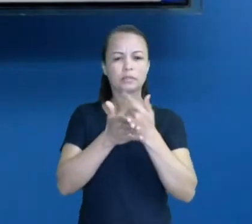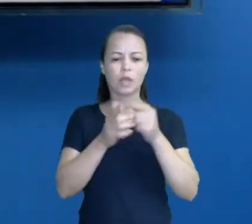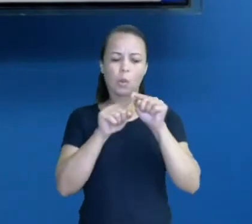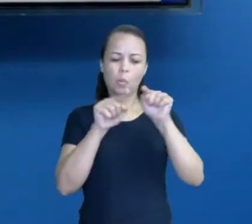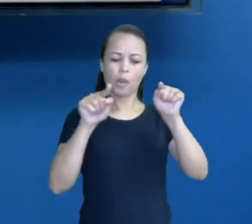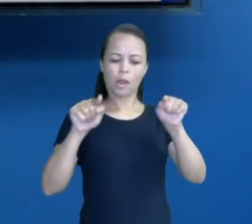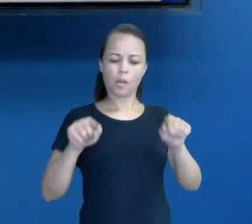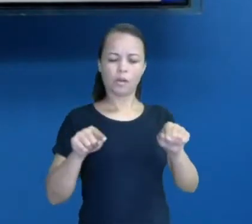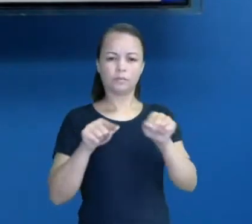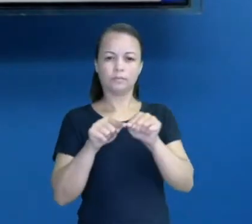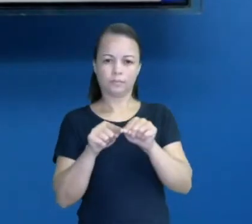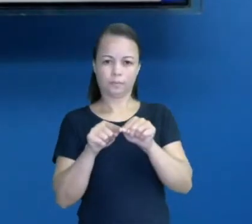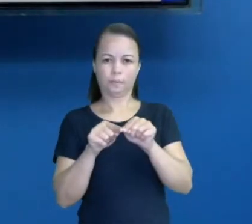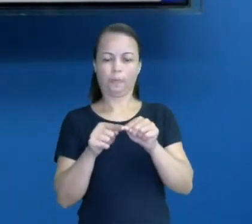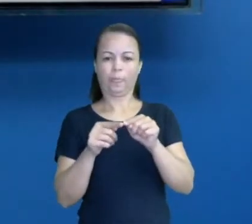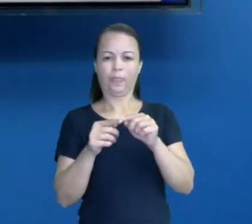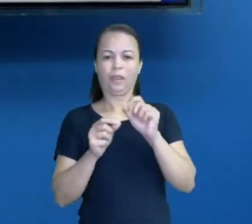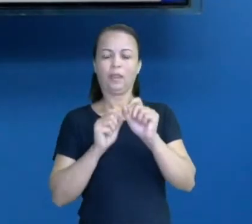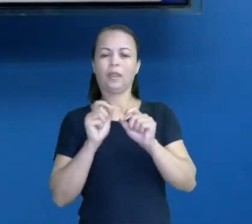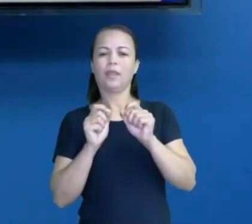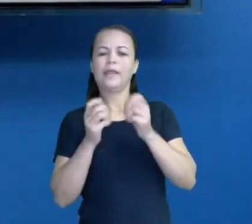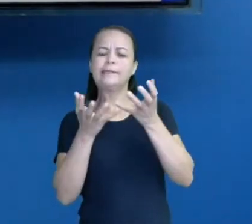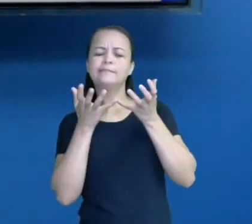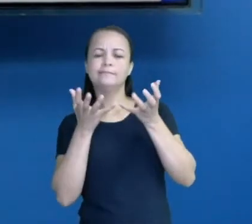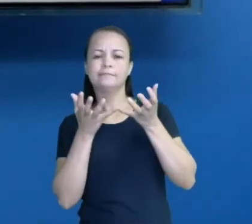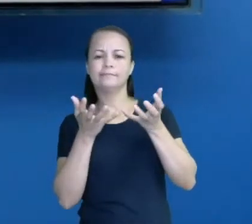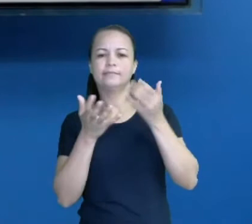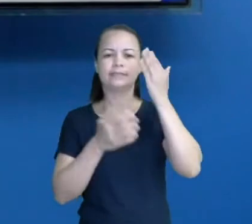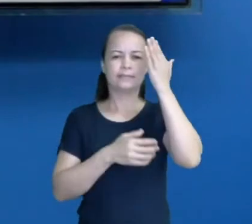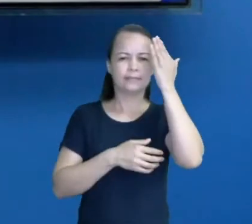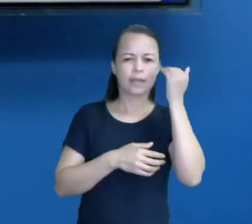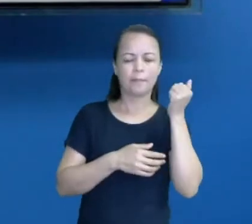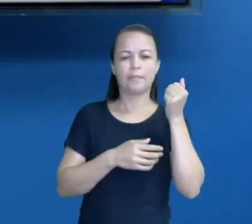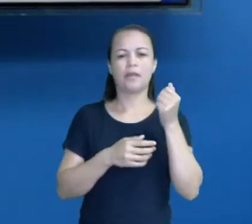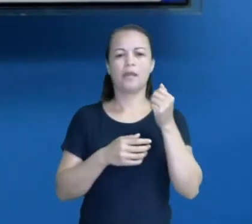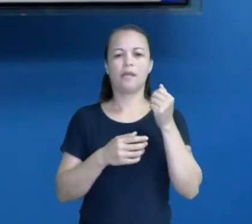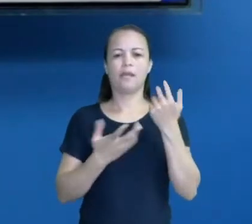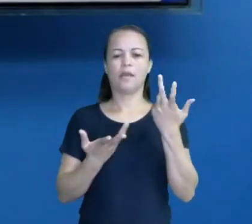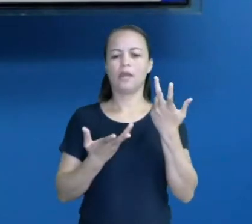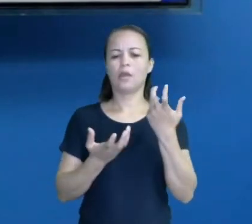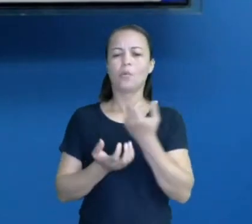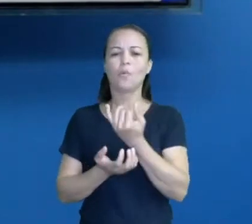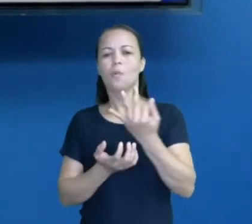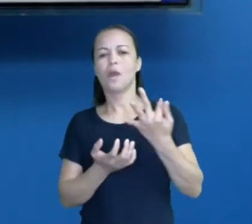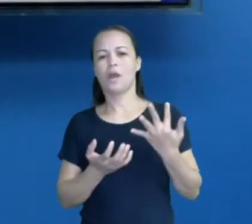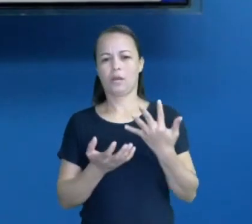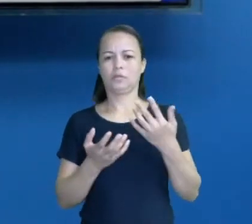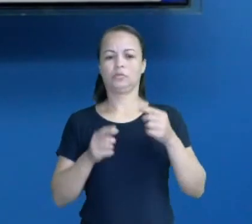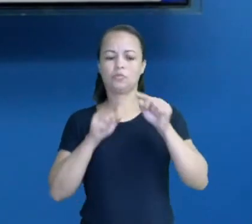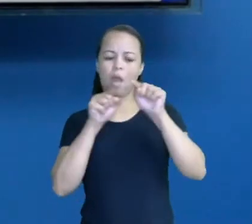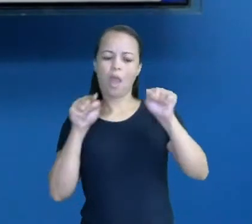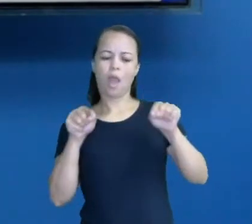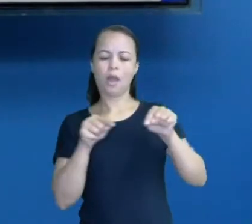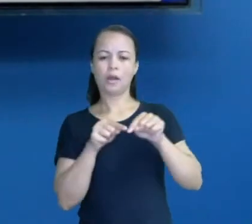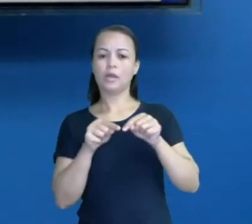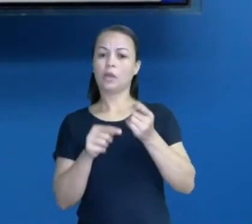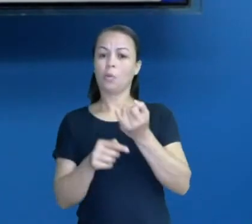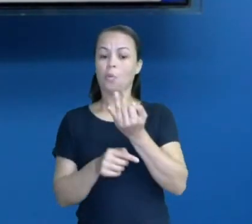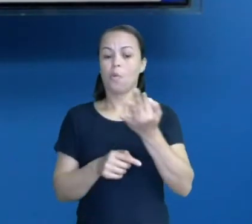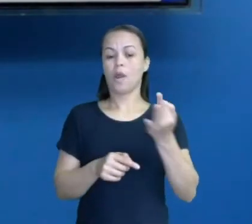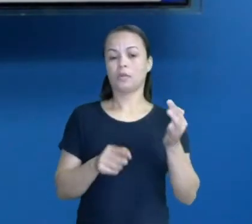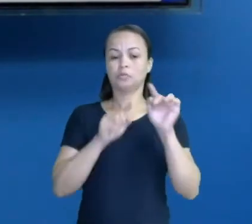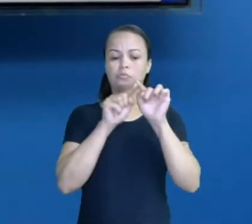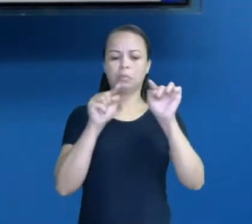quadriculada e quero saber o valor da área, então eu vou saber quantos quadrinhos